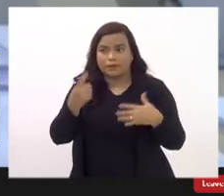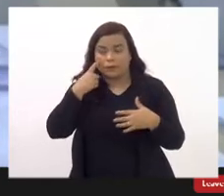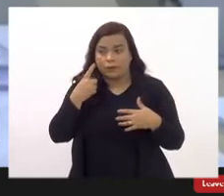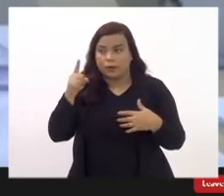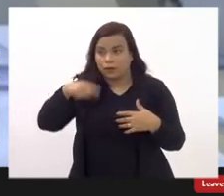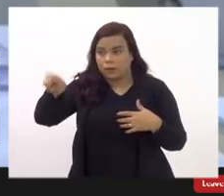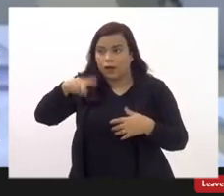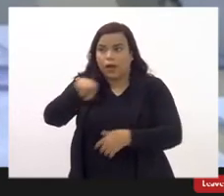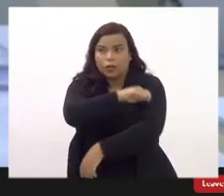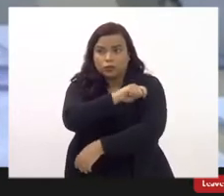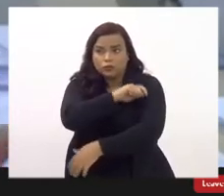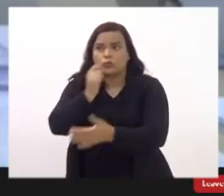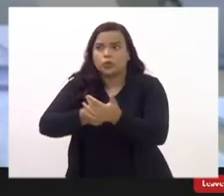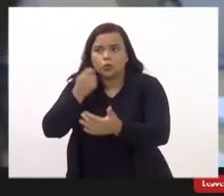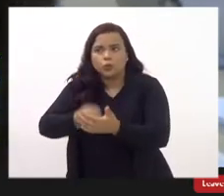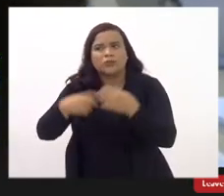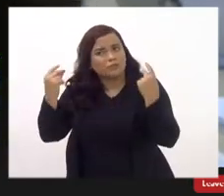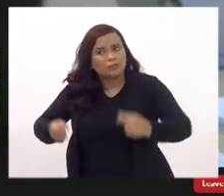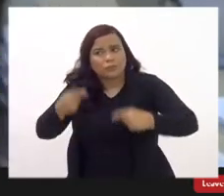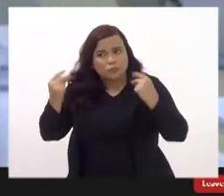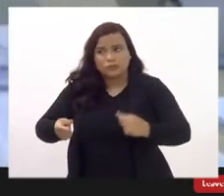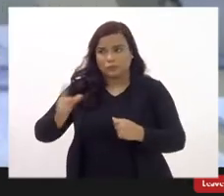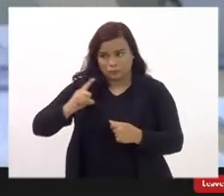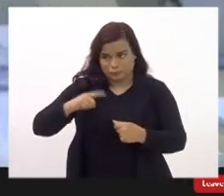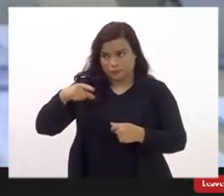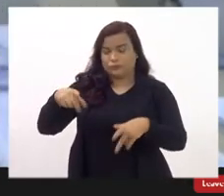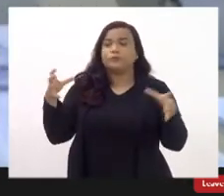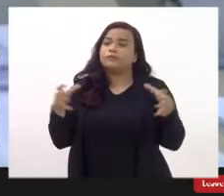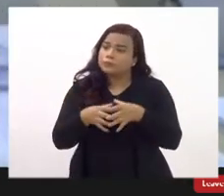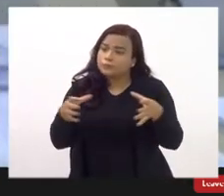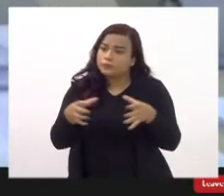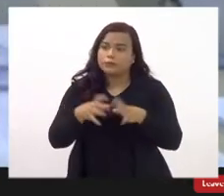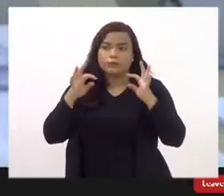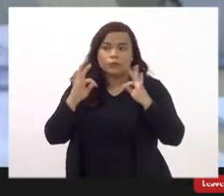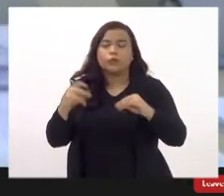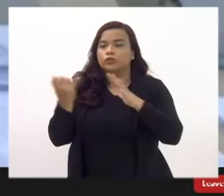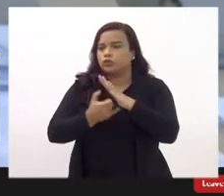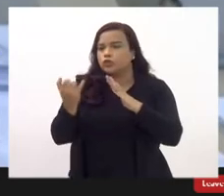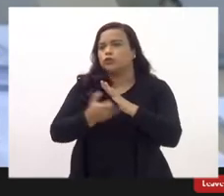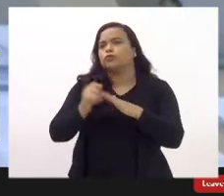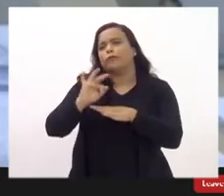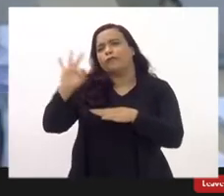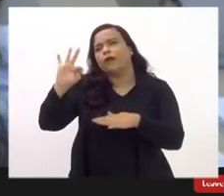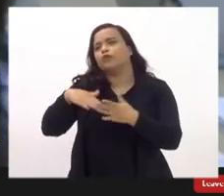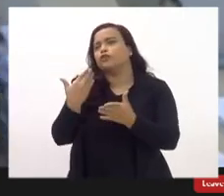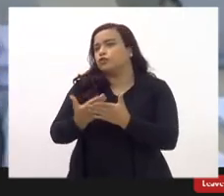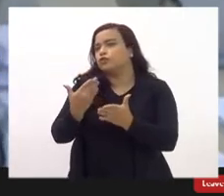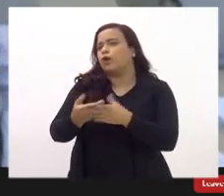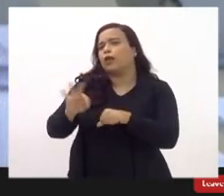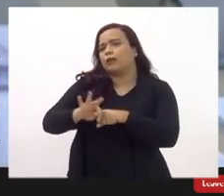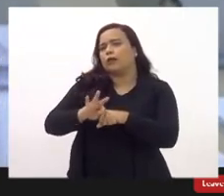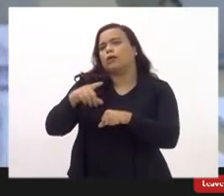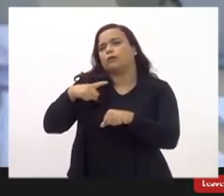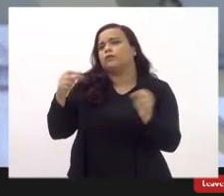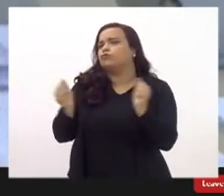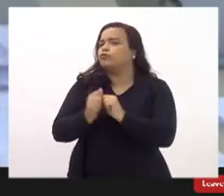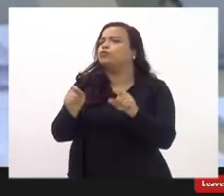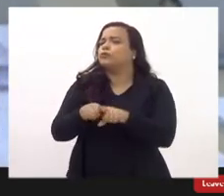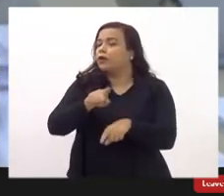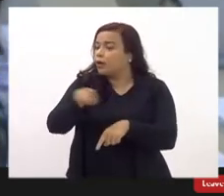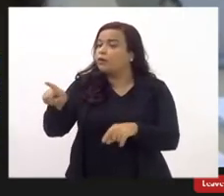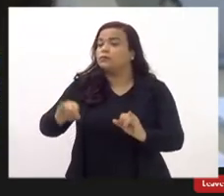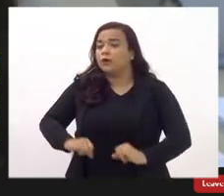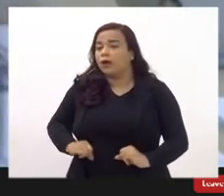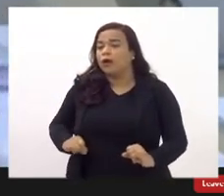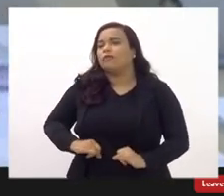nessa luta há muito tempo, esta comissão, todos os institutos federais, escolas técnicas que estão junto, que são eles que sofrem,